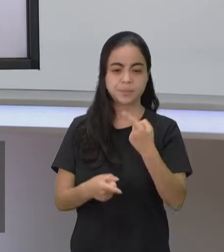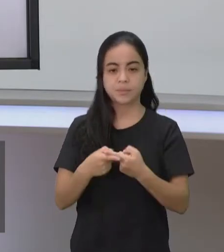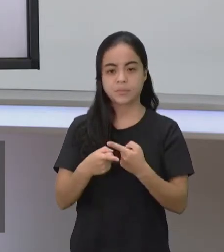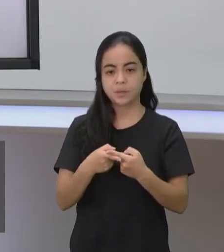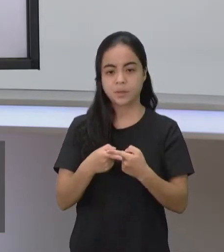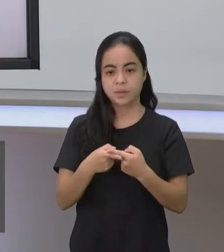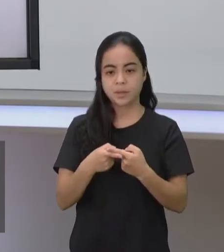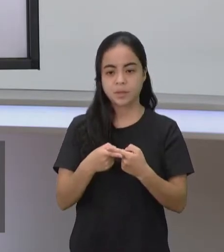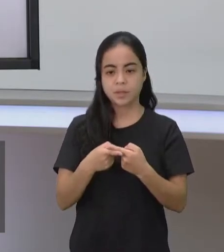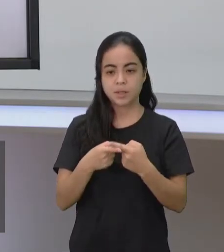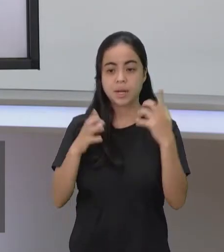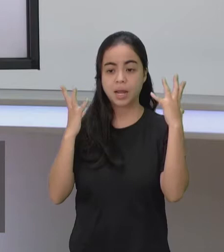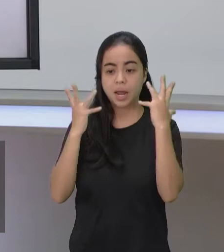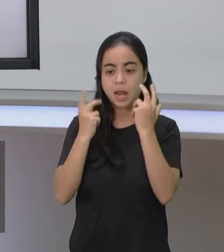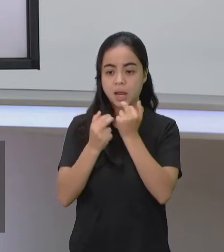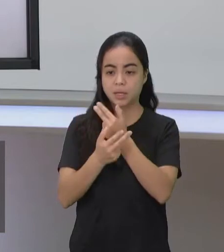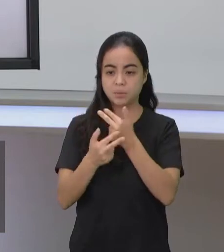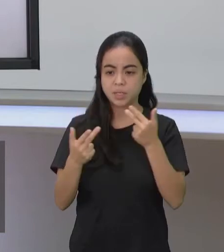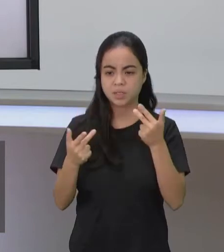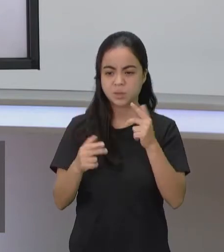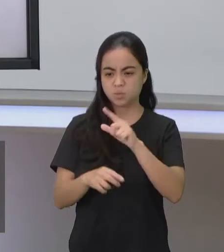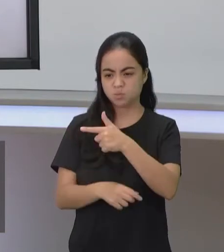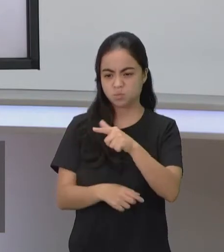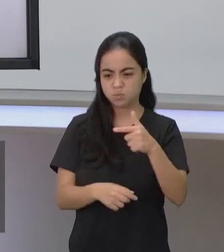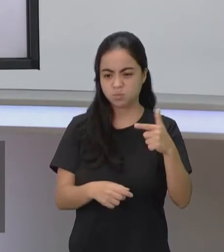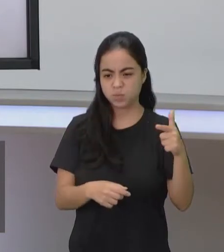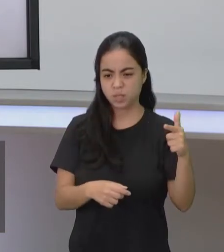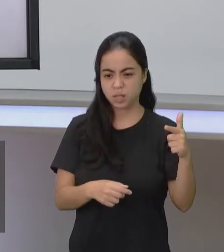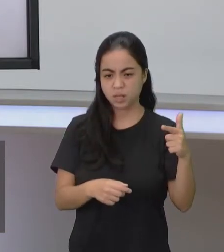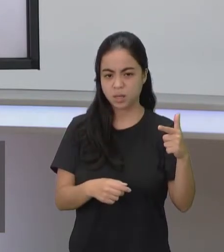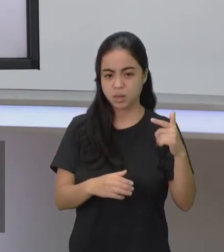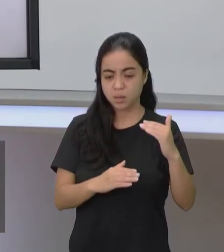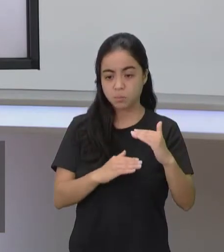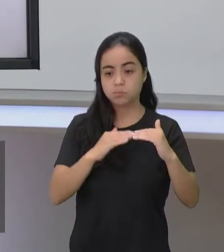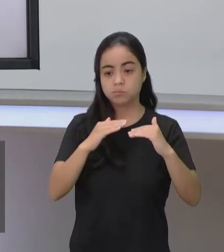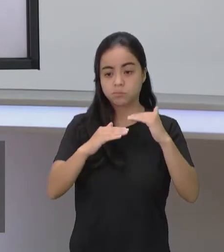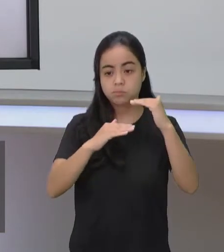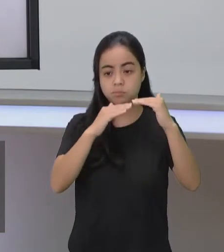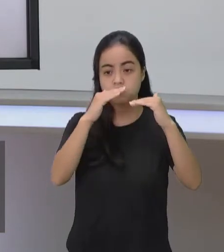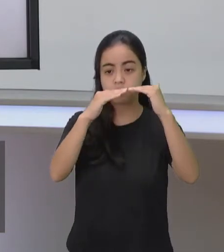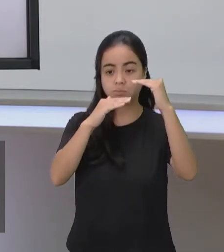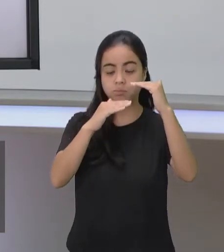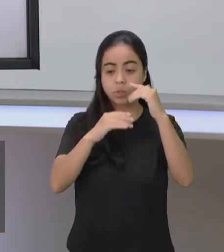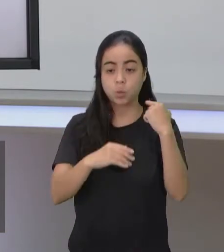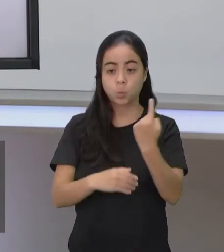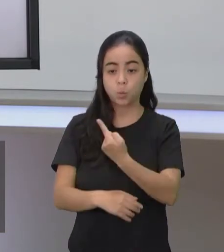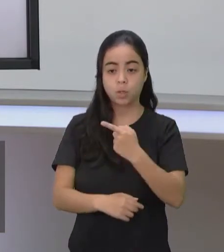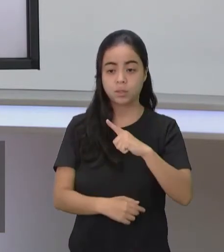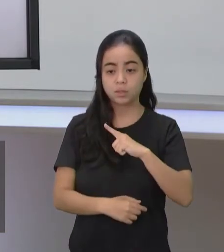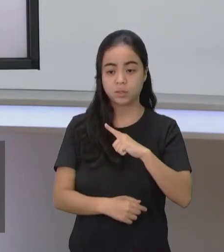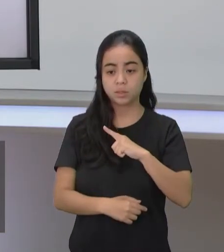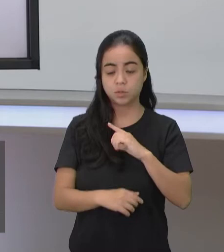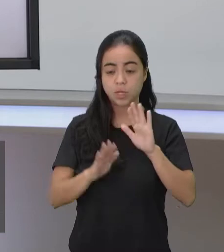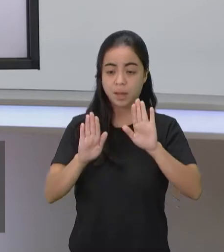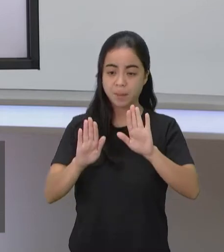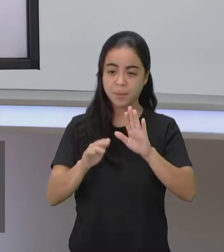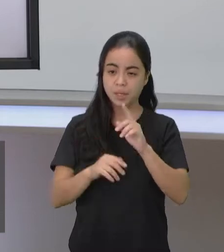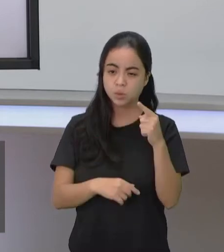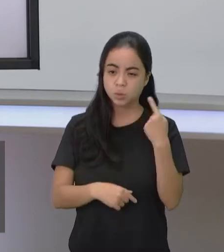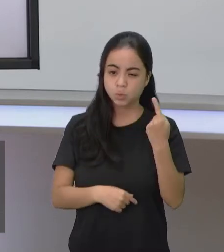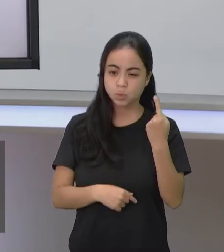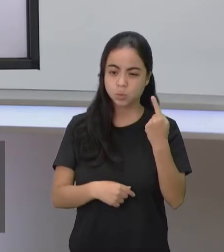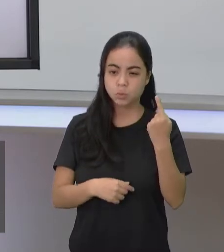Porque animais não têm essas construções que nós temos. E, na verdade, a única coisa que a gente vai olhar